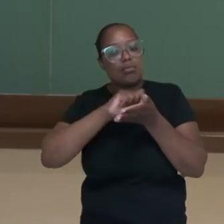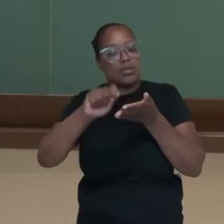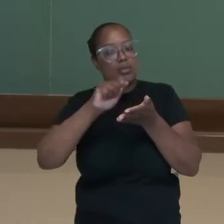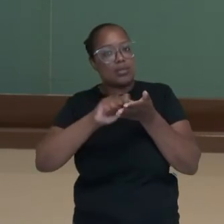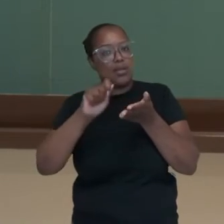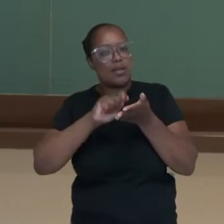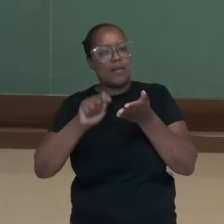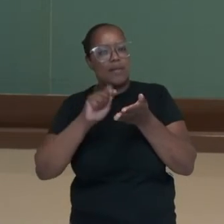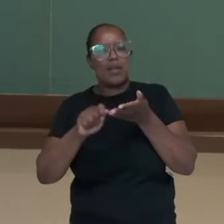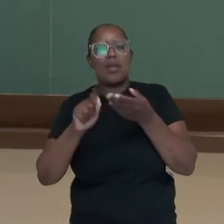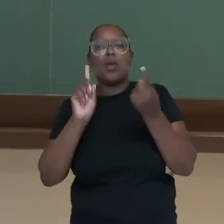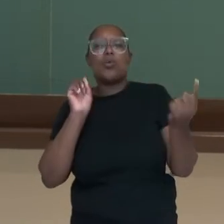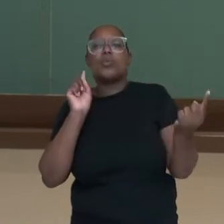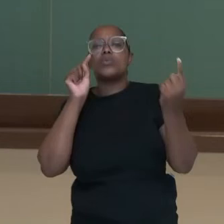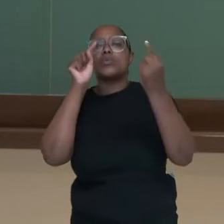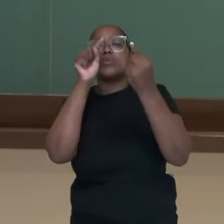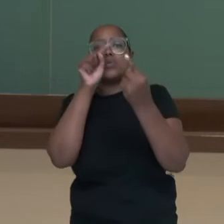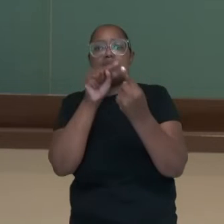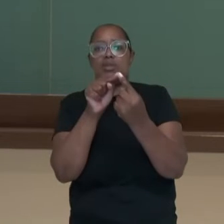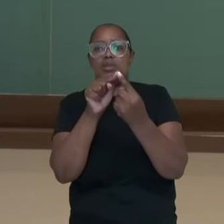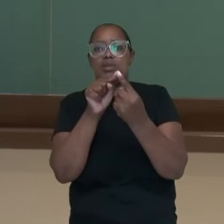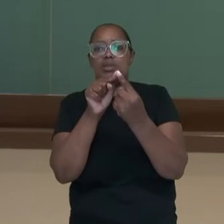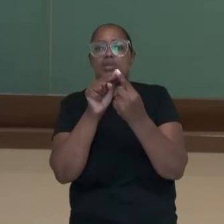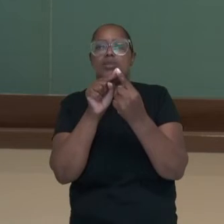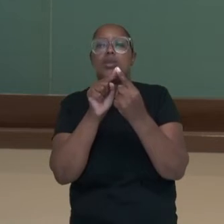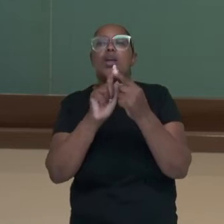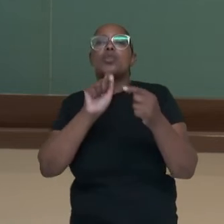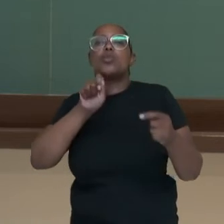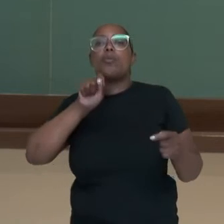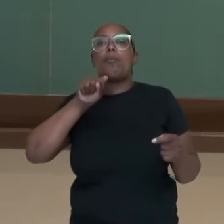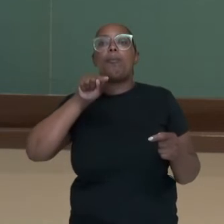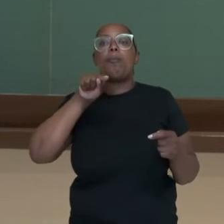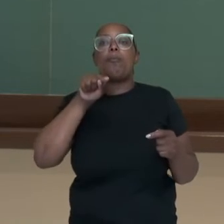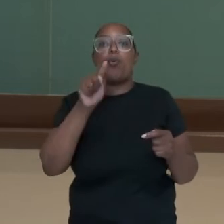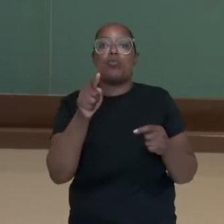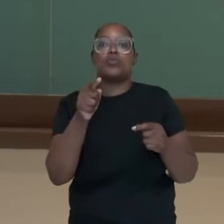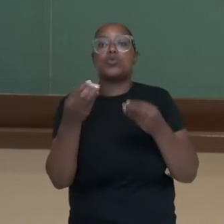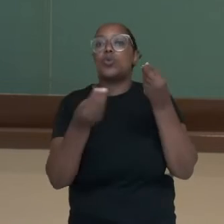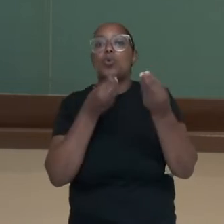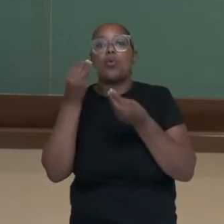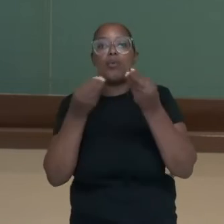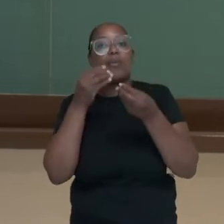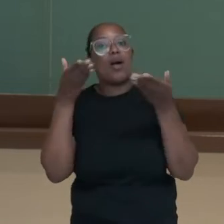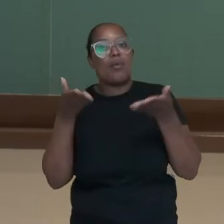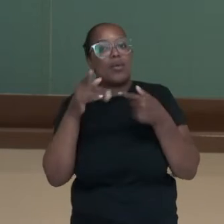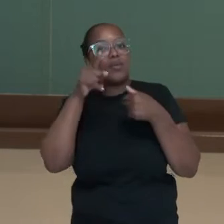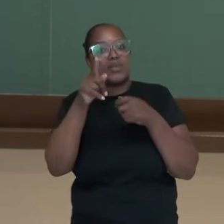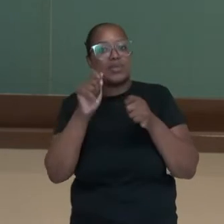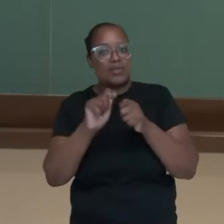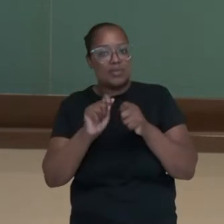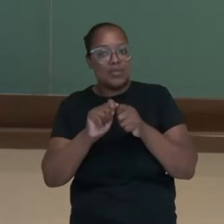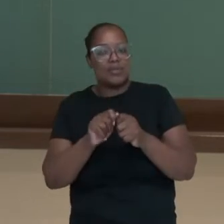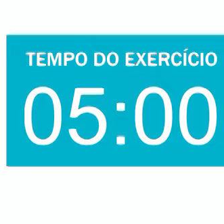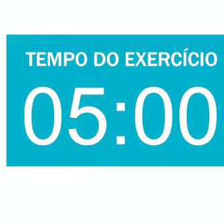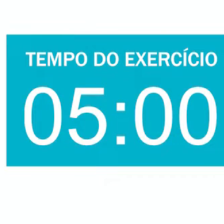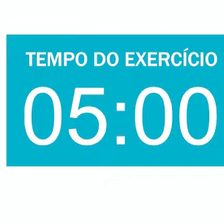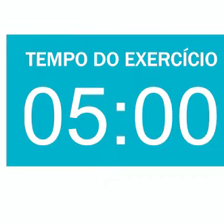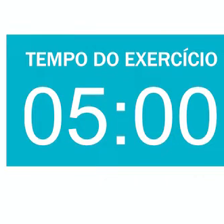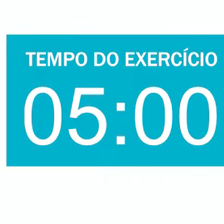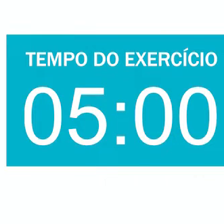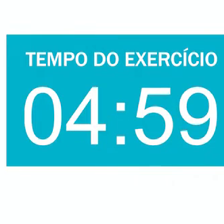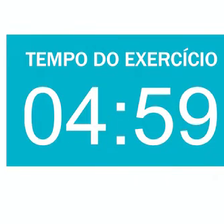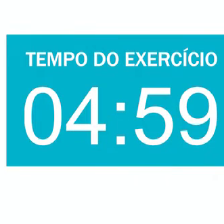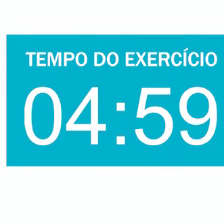a característica da pontuação no tênis de mesa. Agora é com vocês.